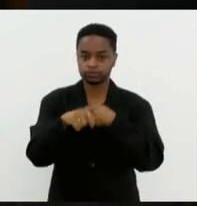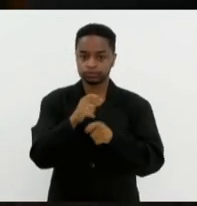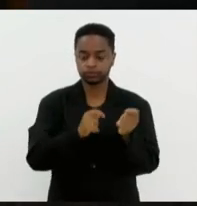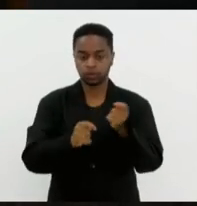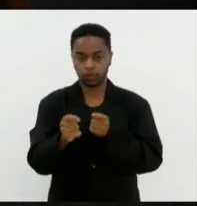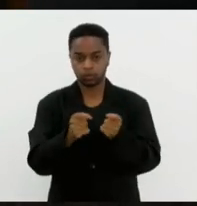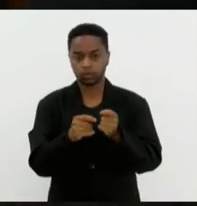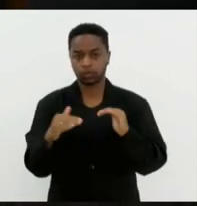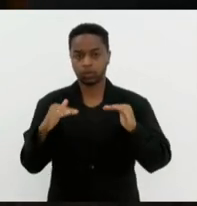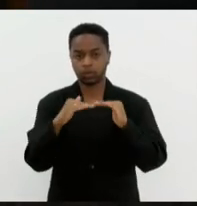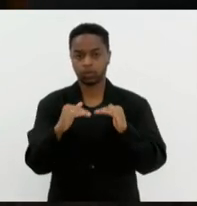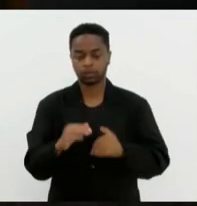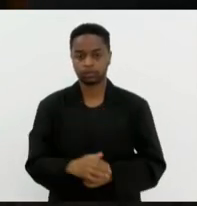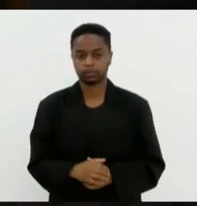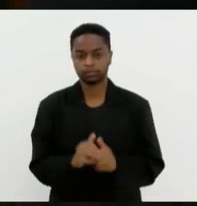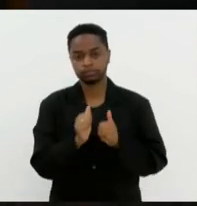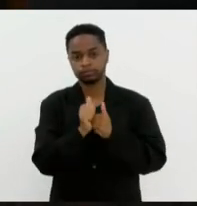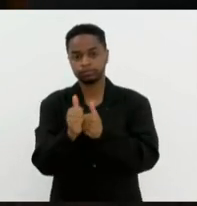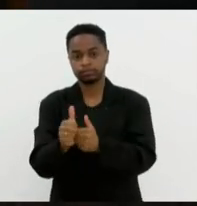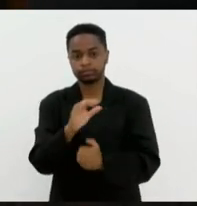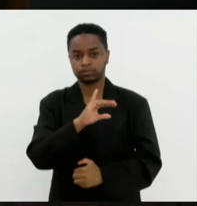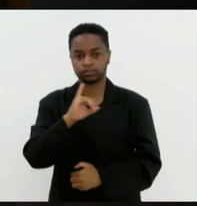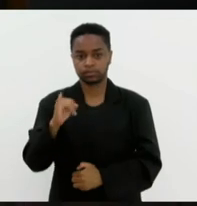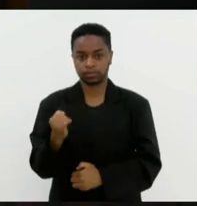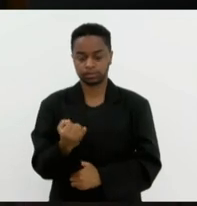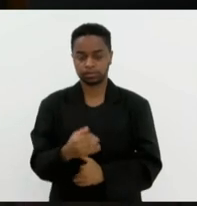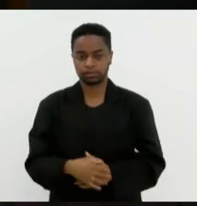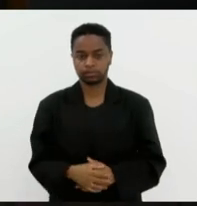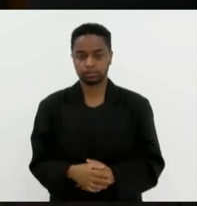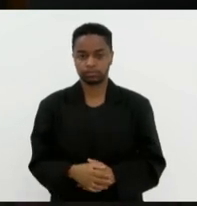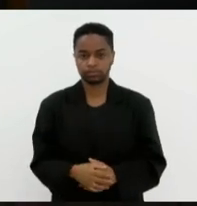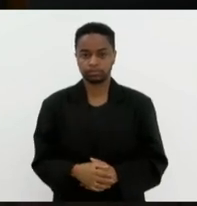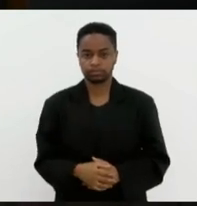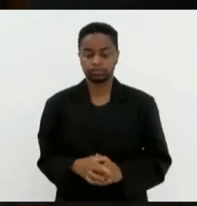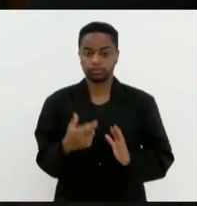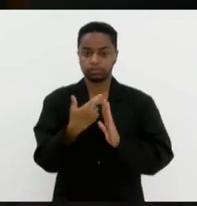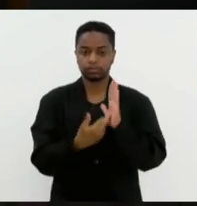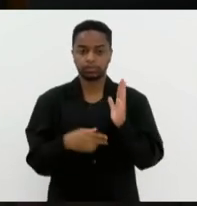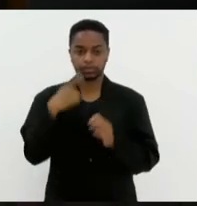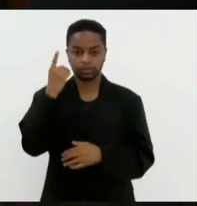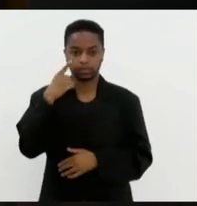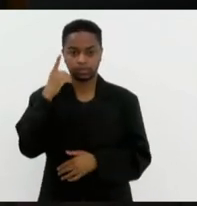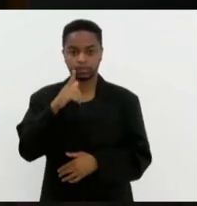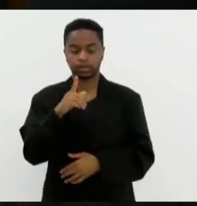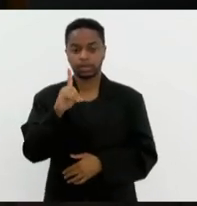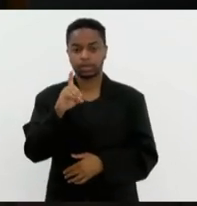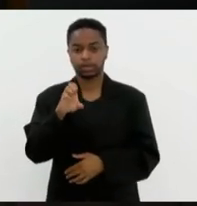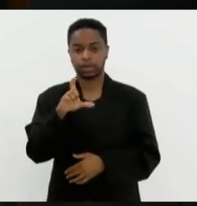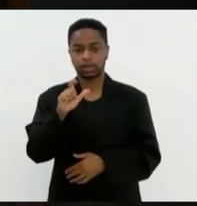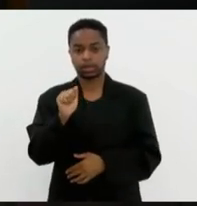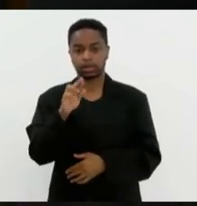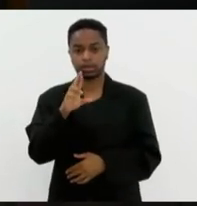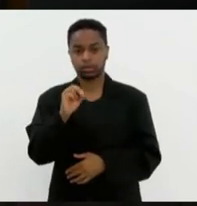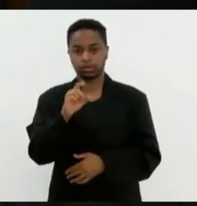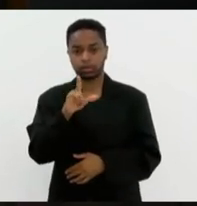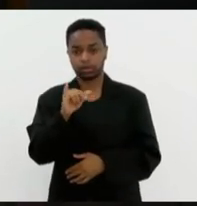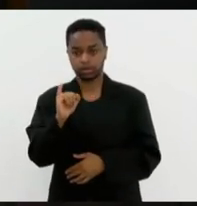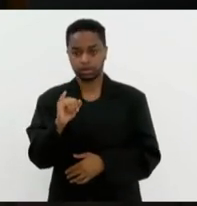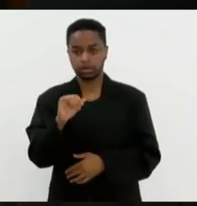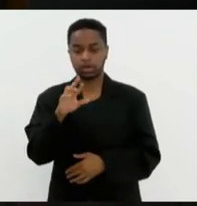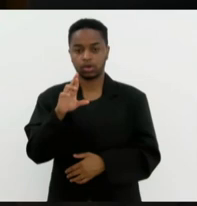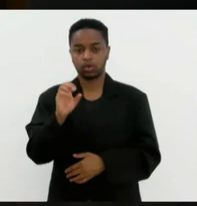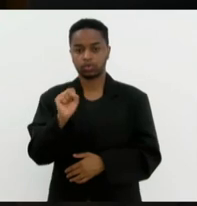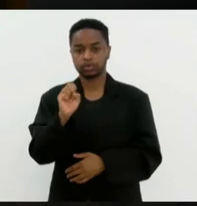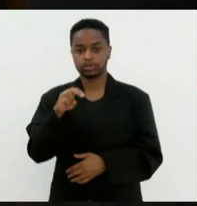financeira e controle favorável, com a emenda da Comissão de Constituição e Justiça. Relator, deputado Guilherme Della Lora,